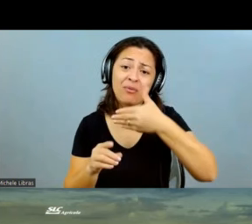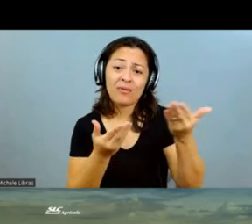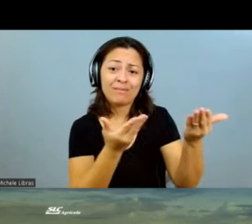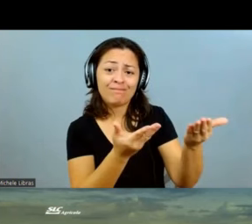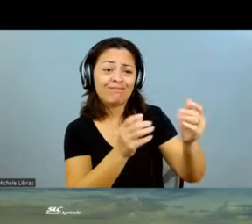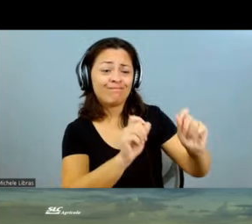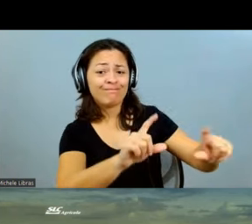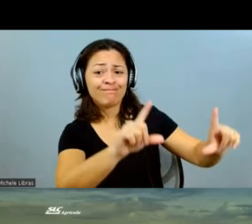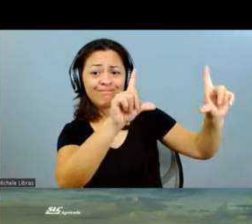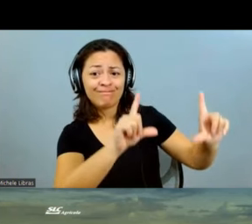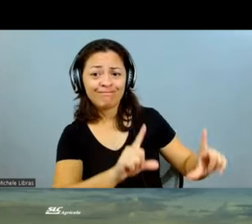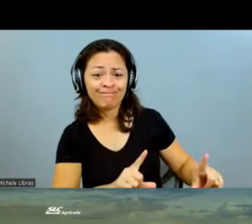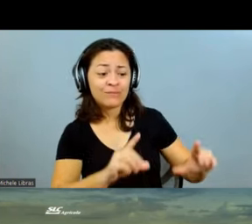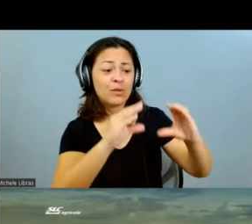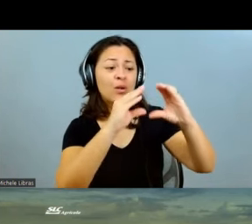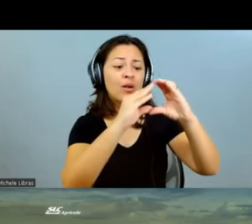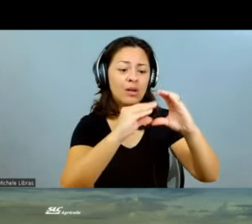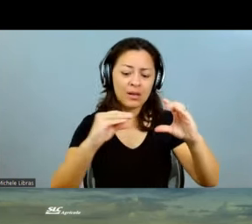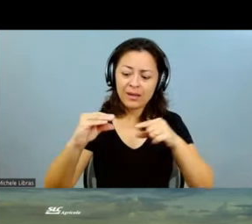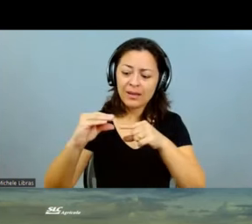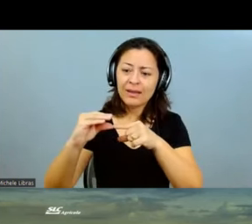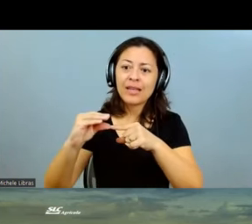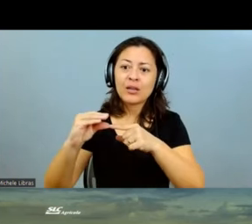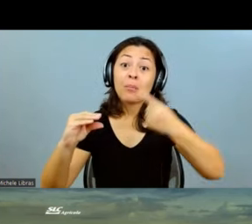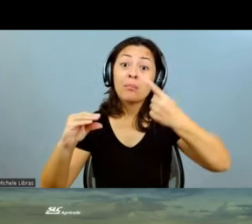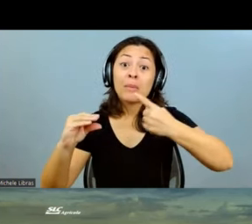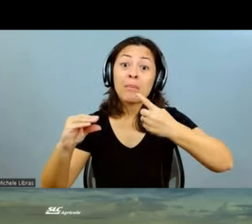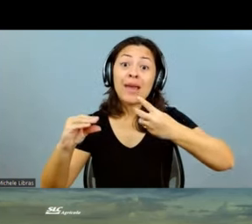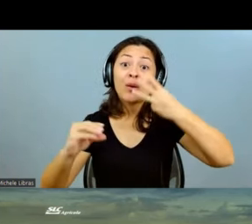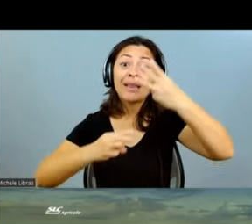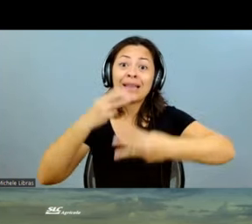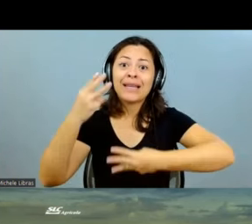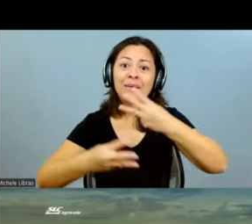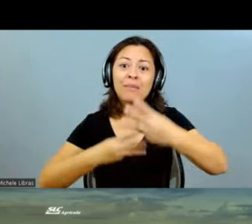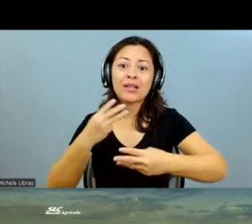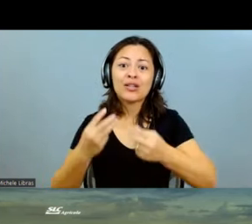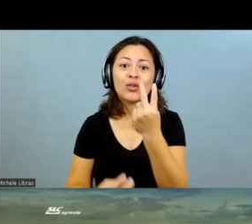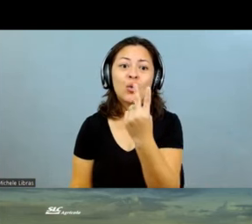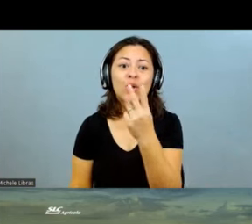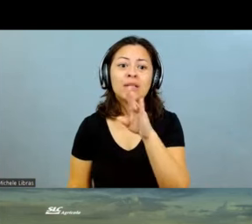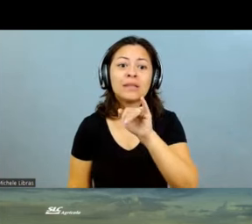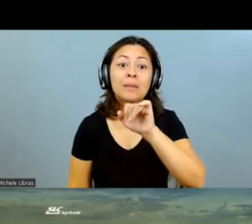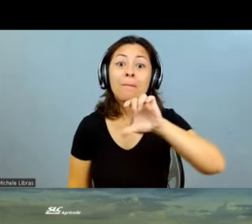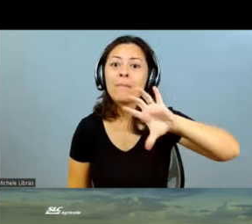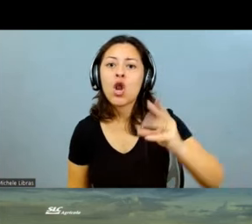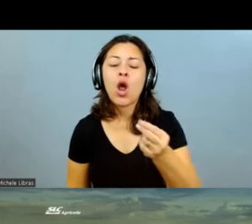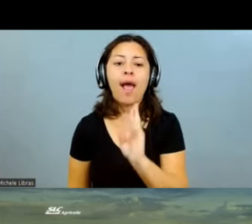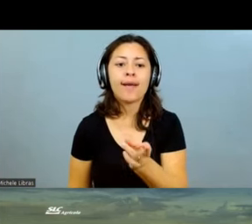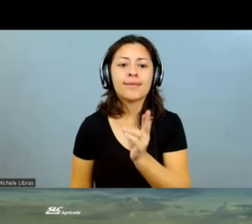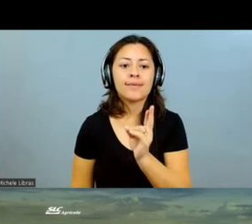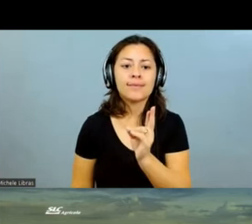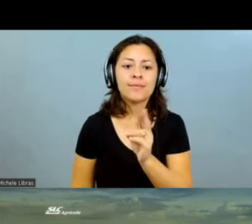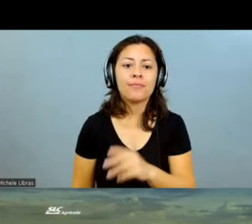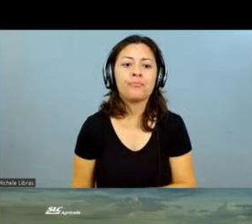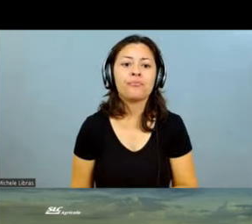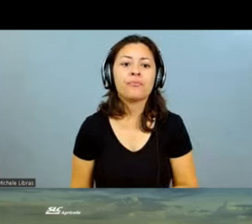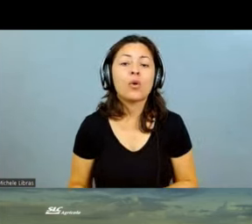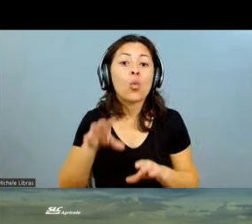nossa receita líquida encerrou o primeiro trimestre em quase R 2 bilhões deais o lucro líquido de praticamente R